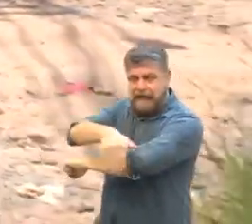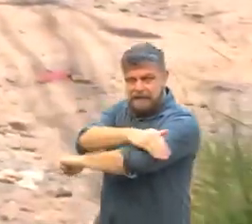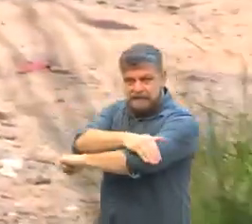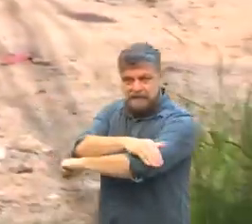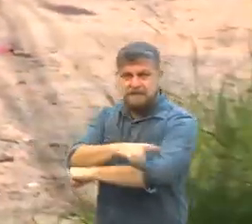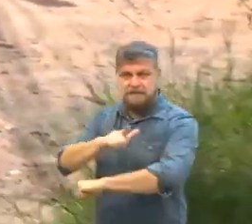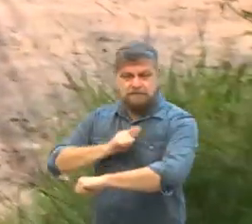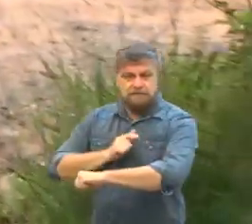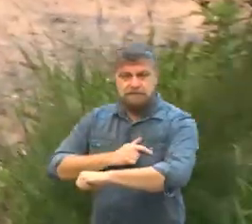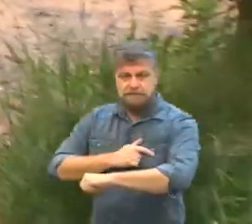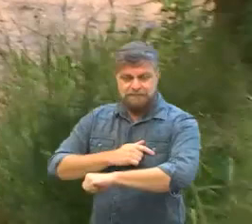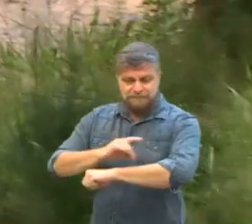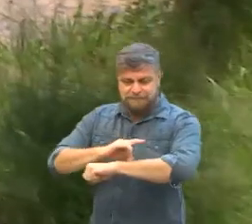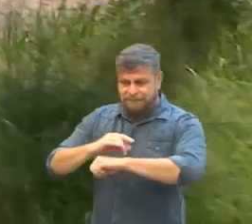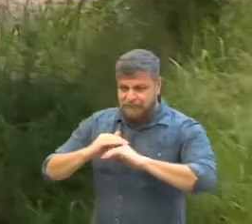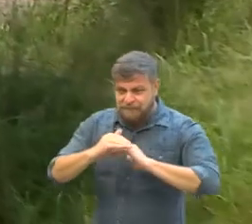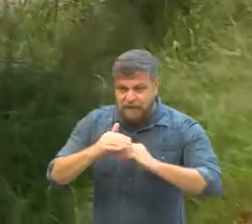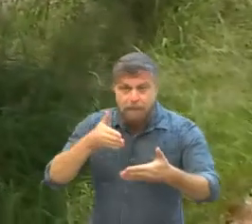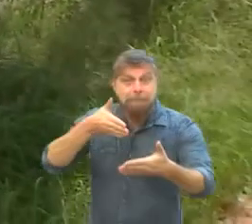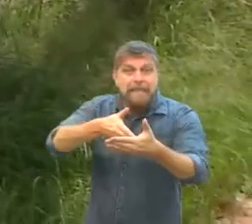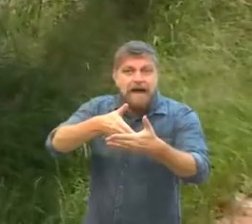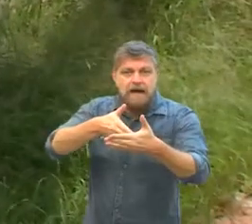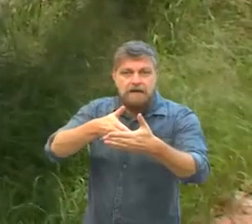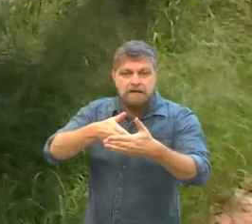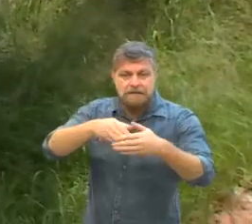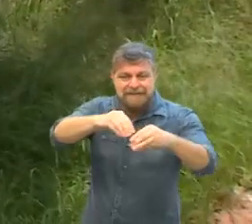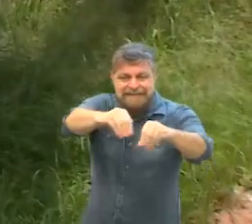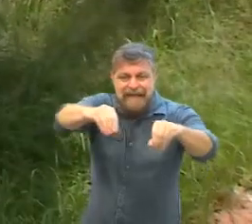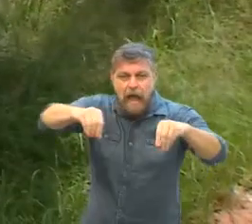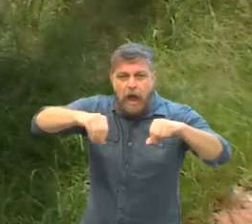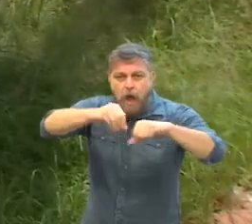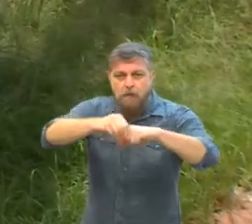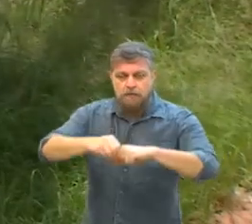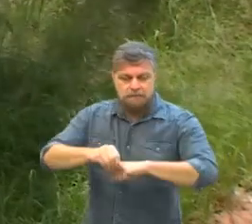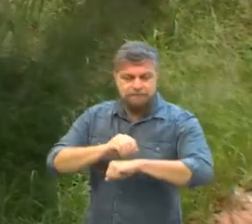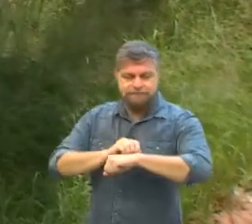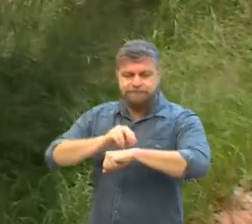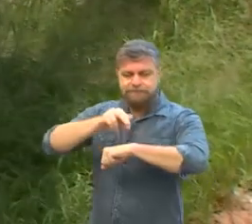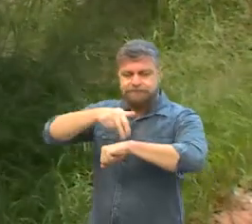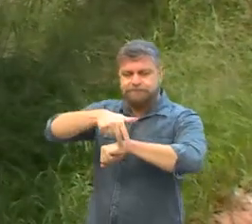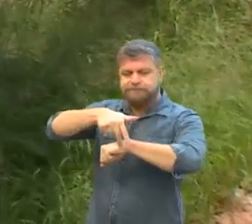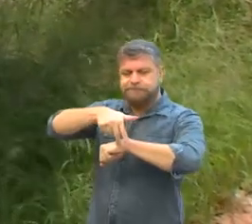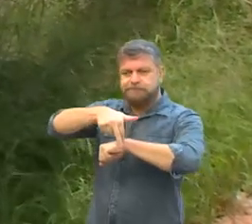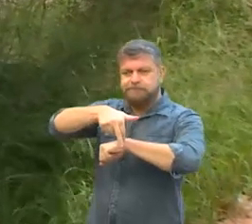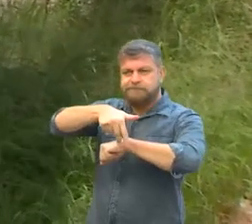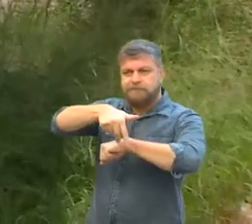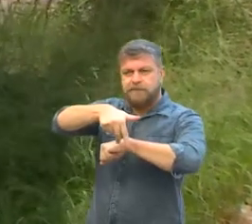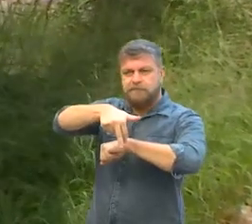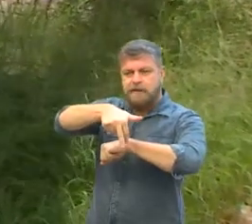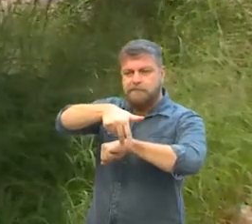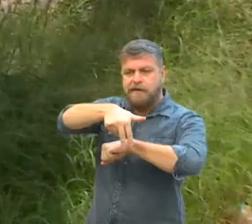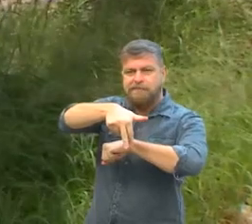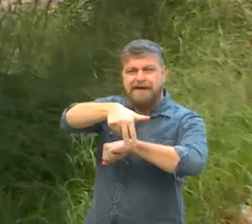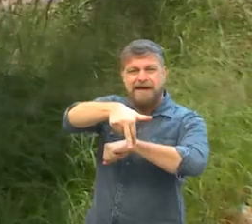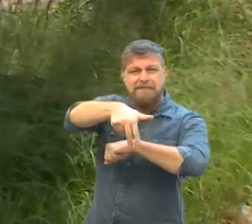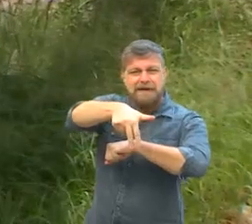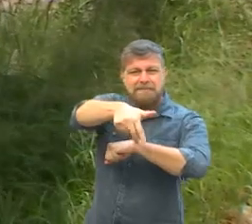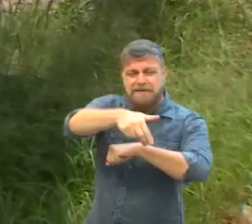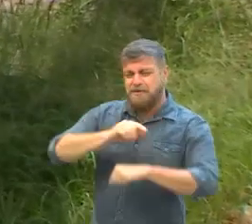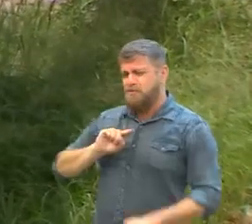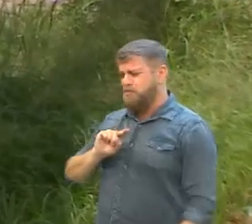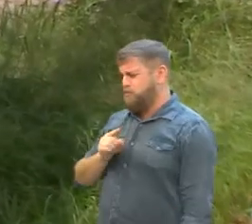estamos agora, onde termina a parte asfaltada, e os moradores têm que descer do ônibus e seguir pela estrada de